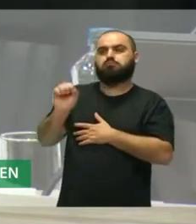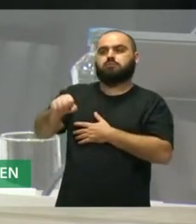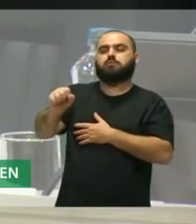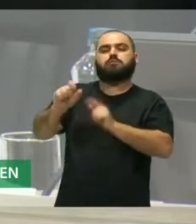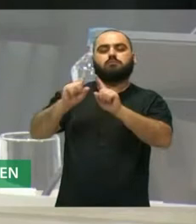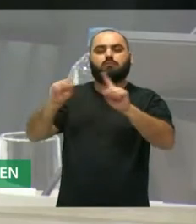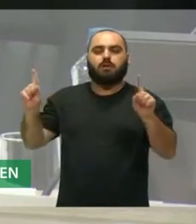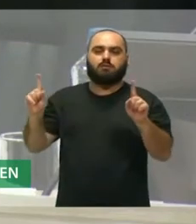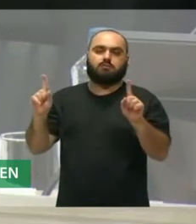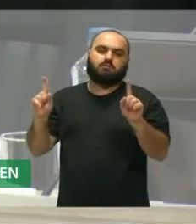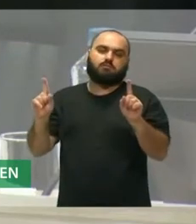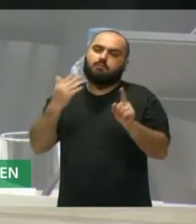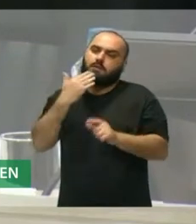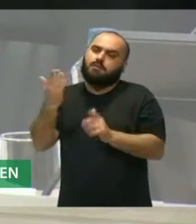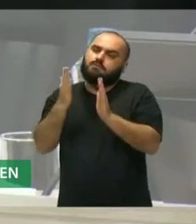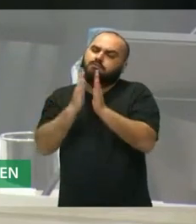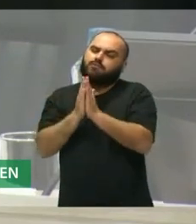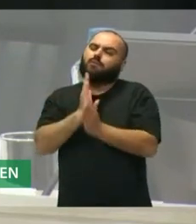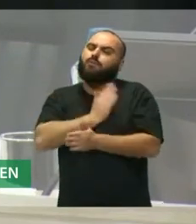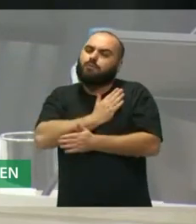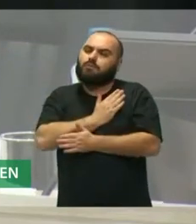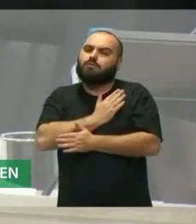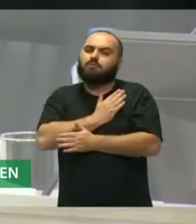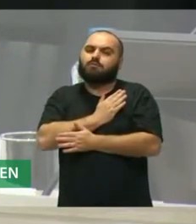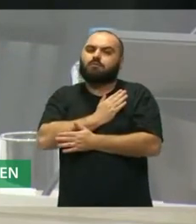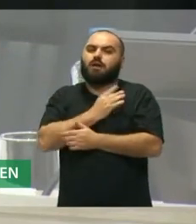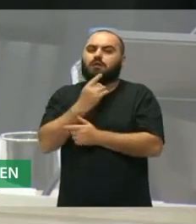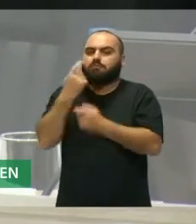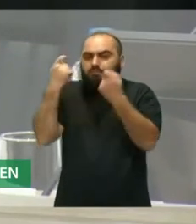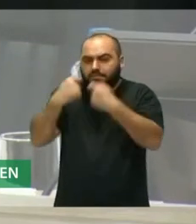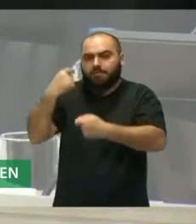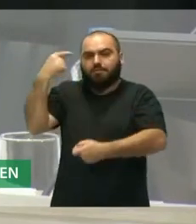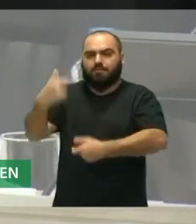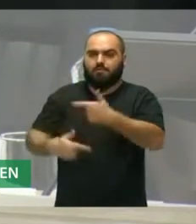eu despeço de coração, por favor, nos deixem trabalhar.